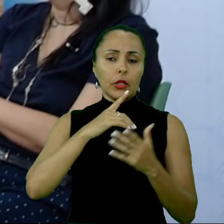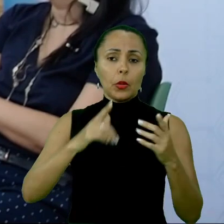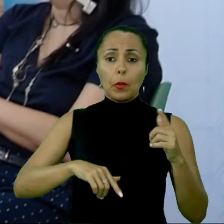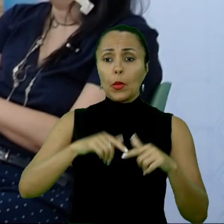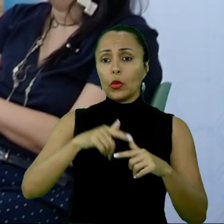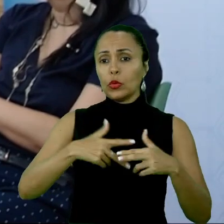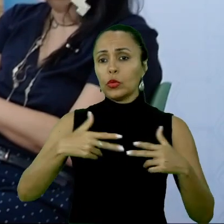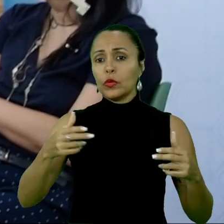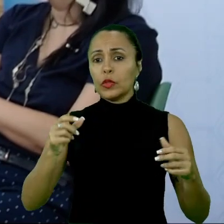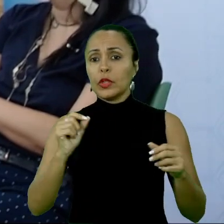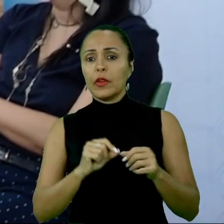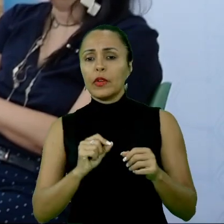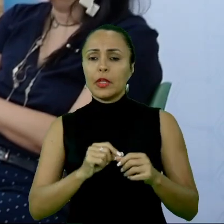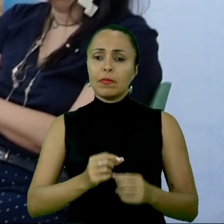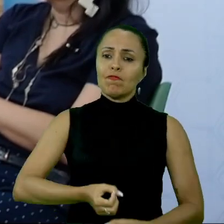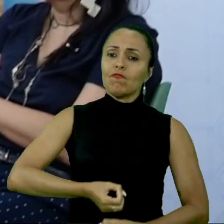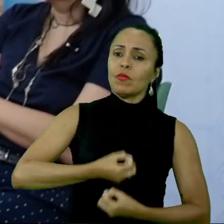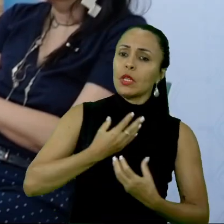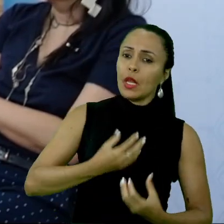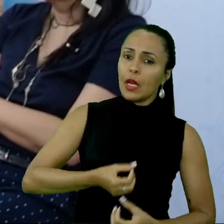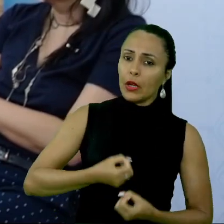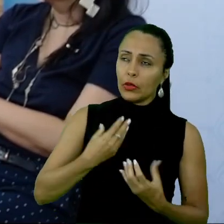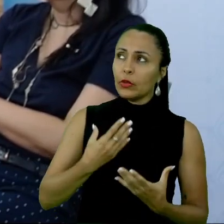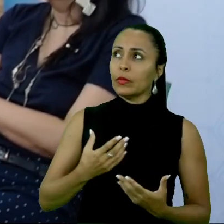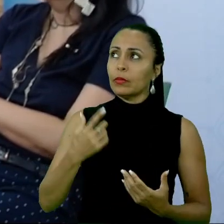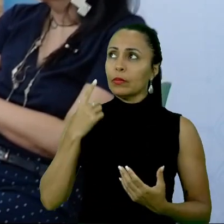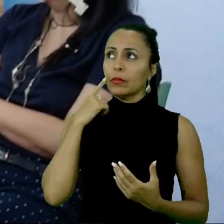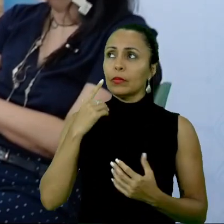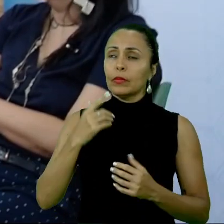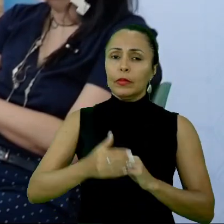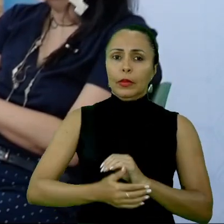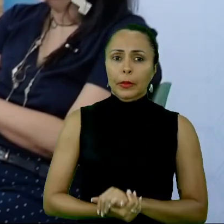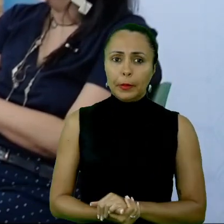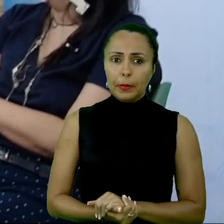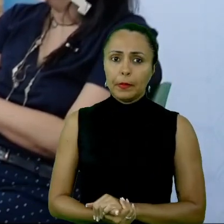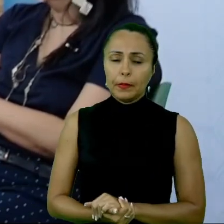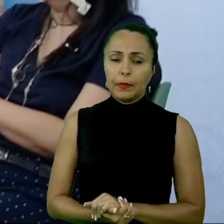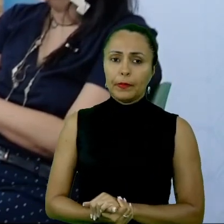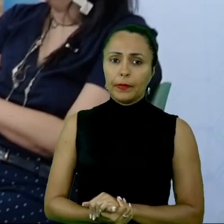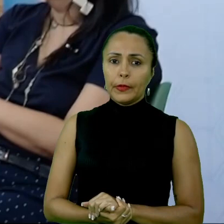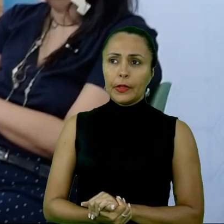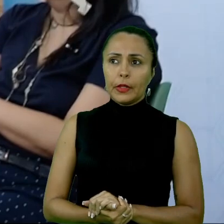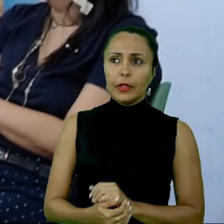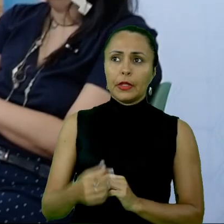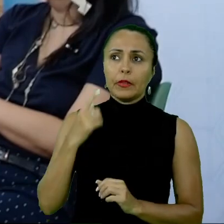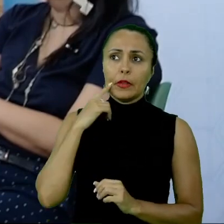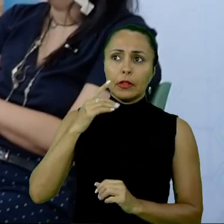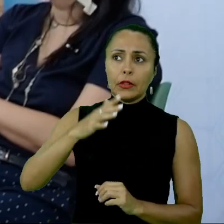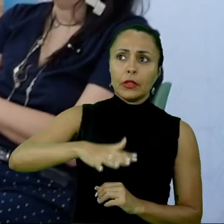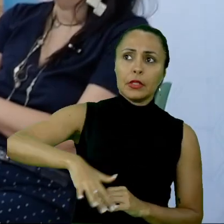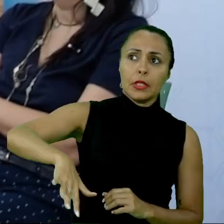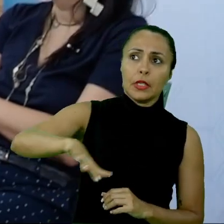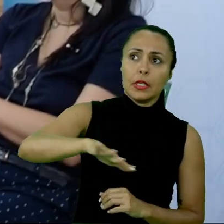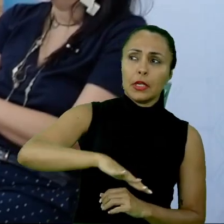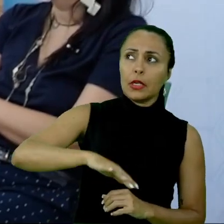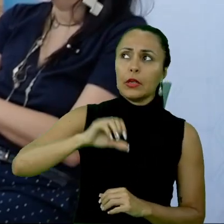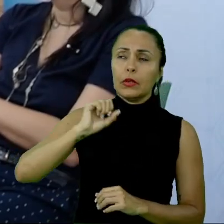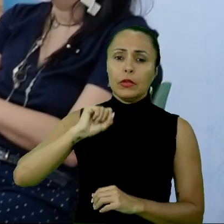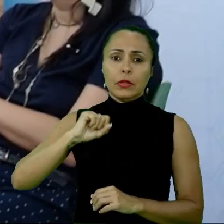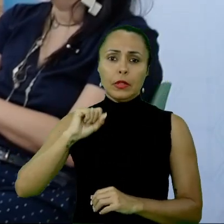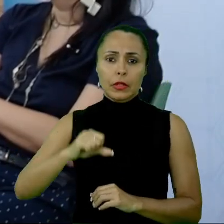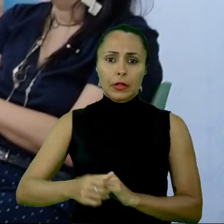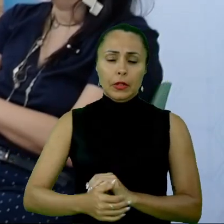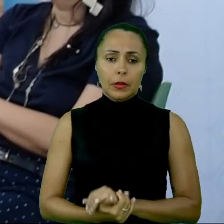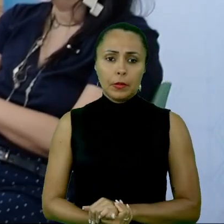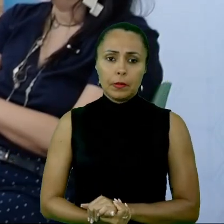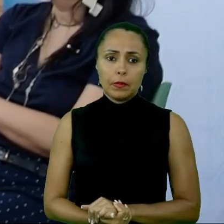fazer, inspirados nela e não ter absolutamente nenhuma responsabilidade. Contrapartida social para aquele espaço. As pessoas que produziram